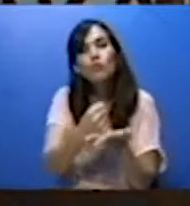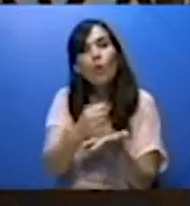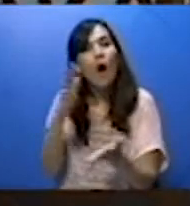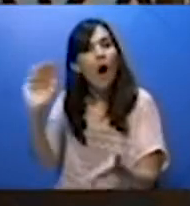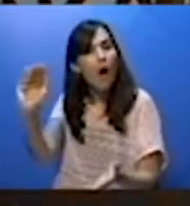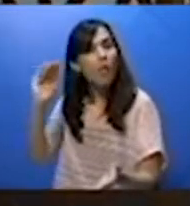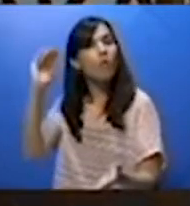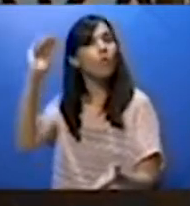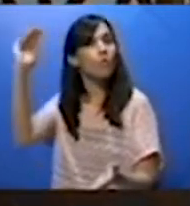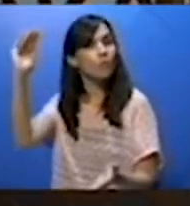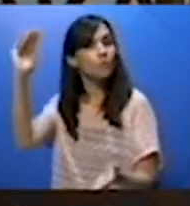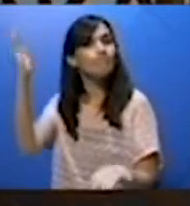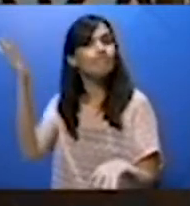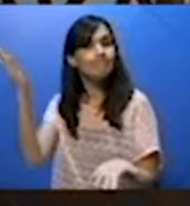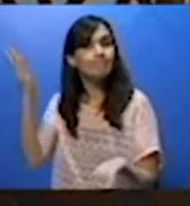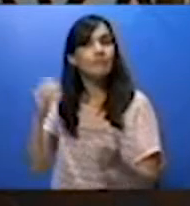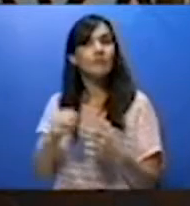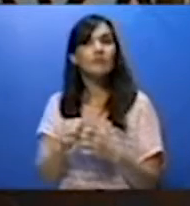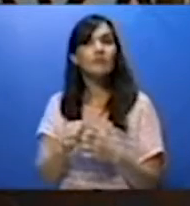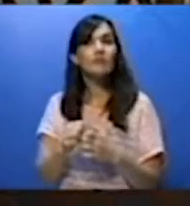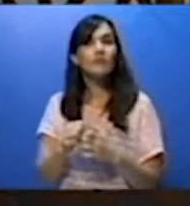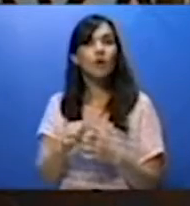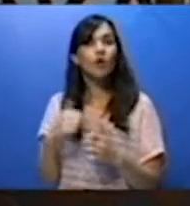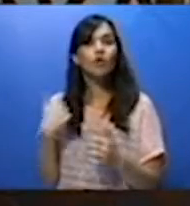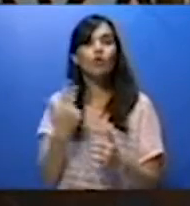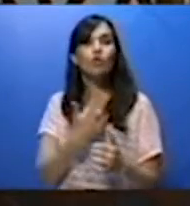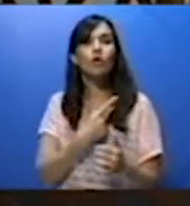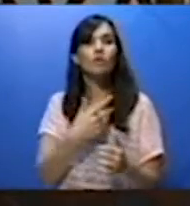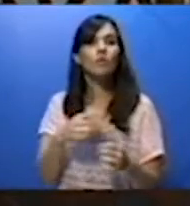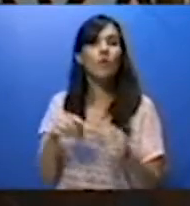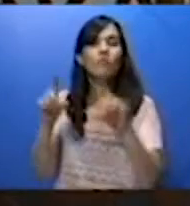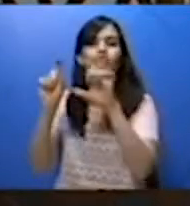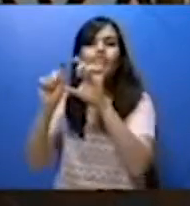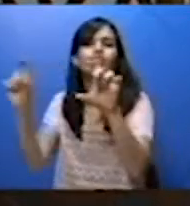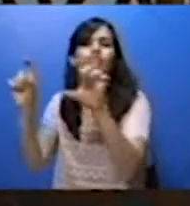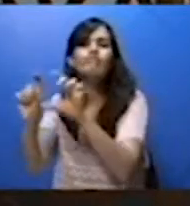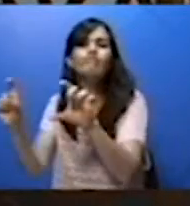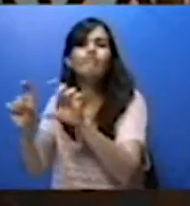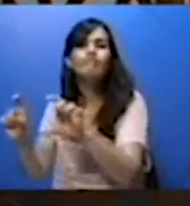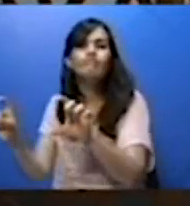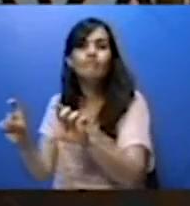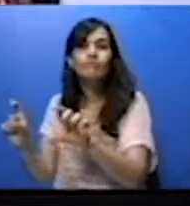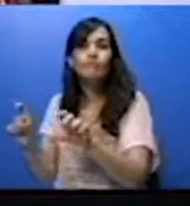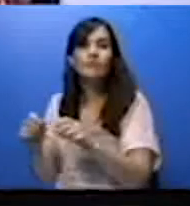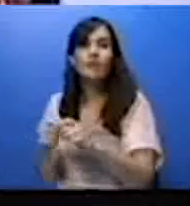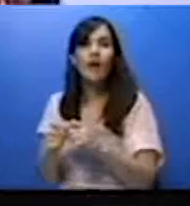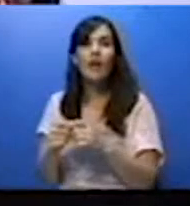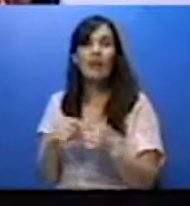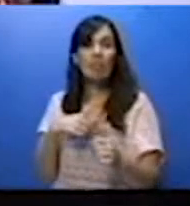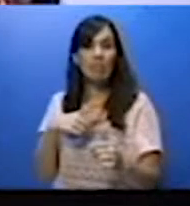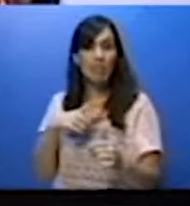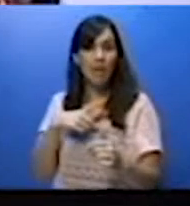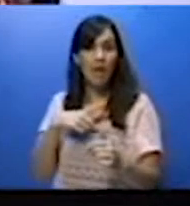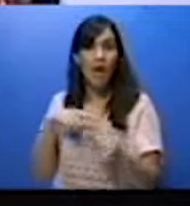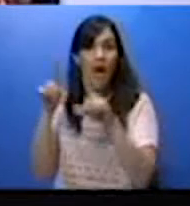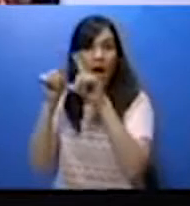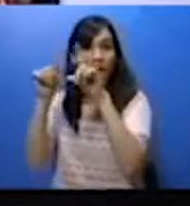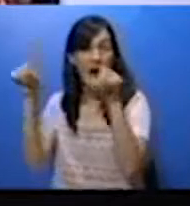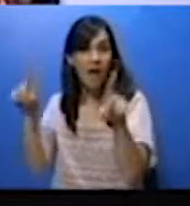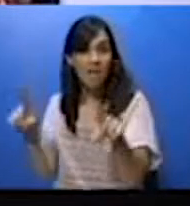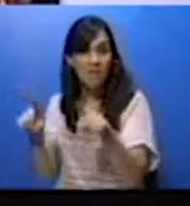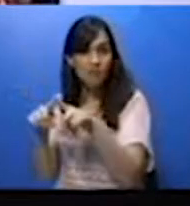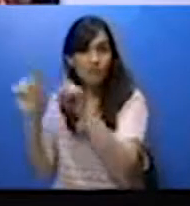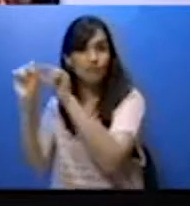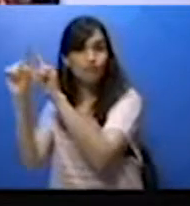então a gente eu ofereceu um banco de imagens aqui ao lado né que nós temos o saci aqui nós temos uma brincadeira